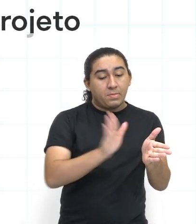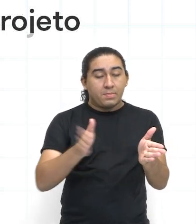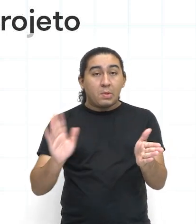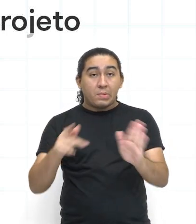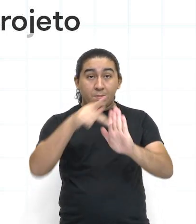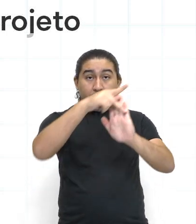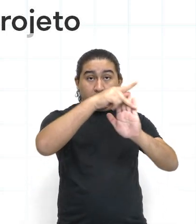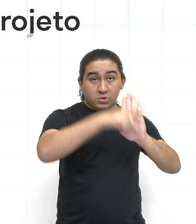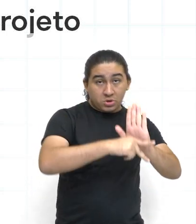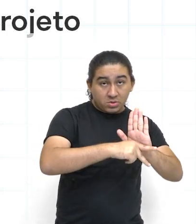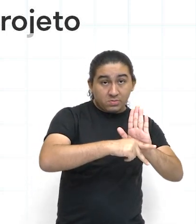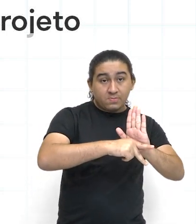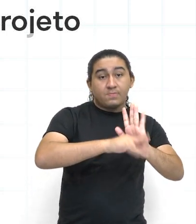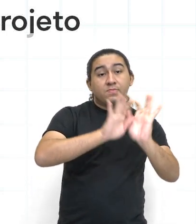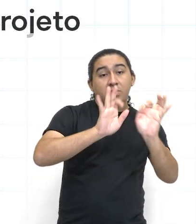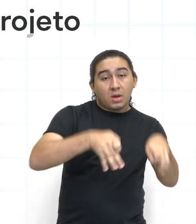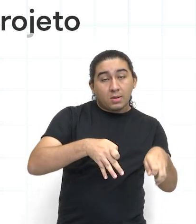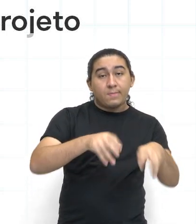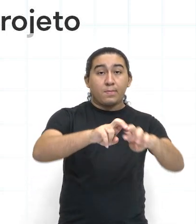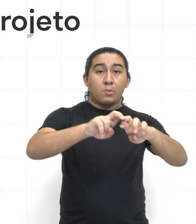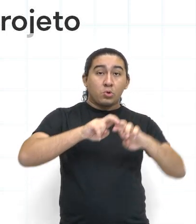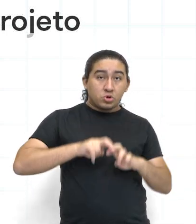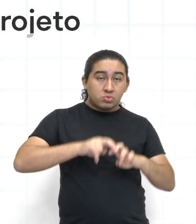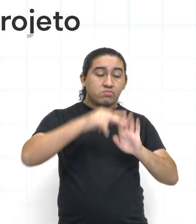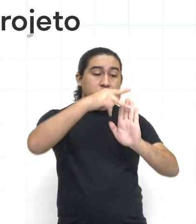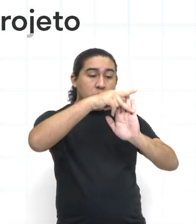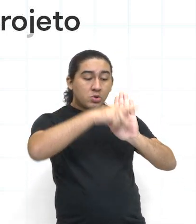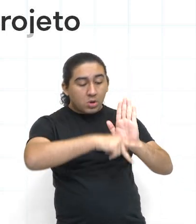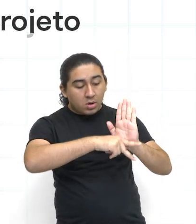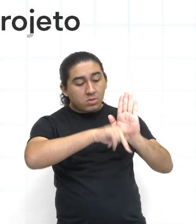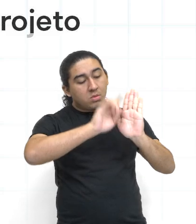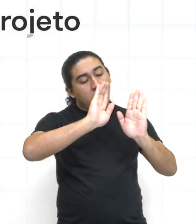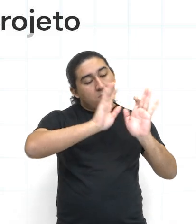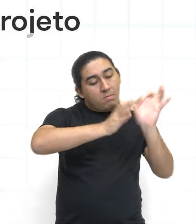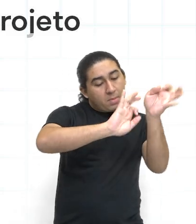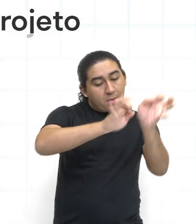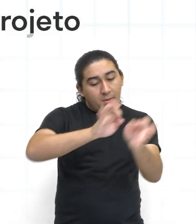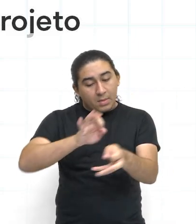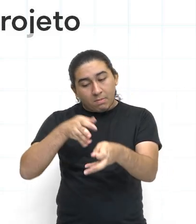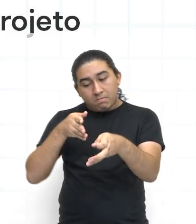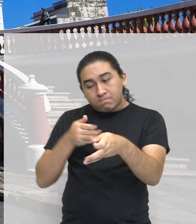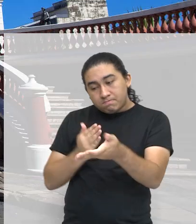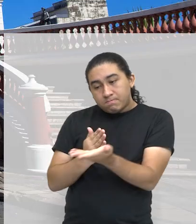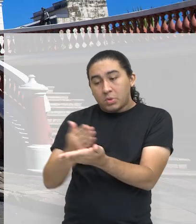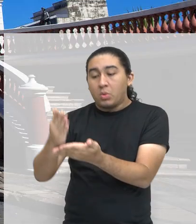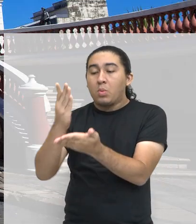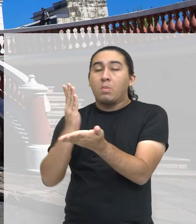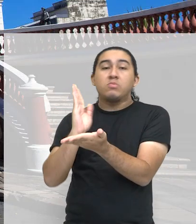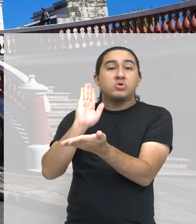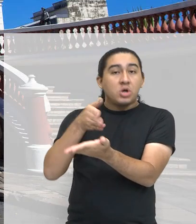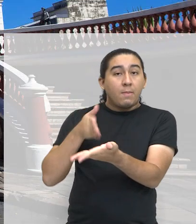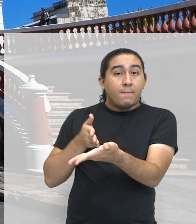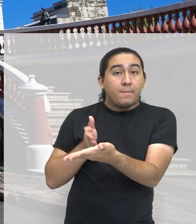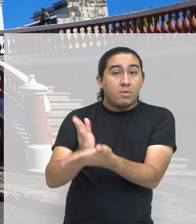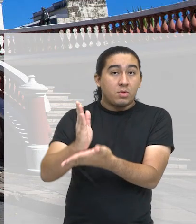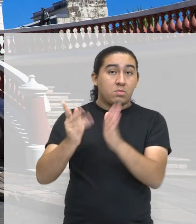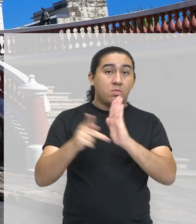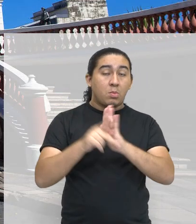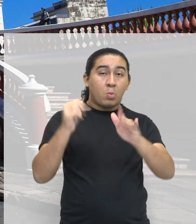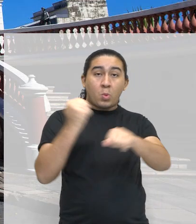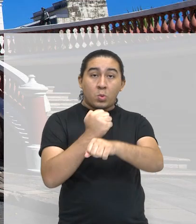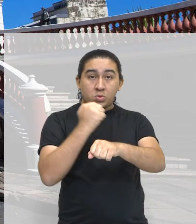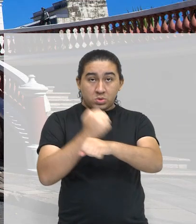um projeto, certo? E a partir desse projeto foi aprovado para dar início